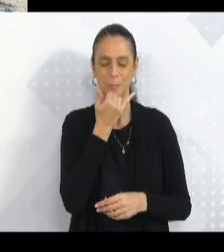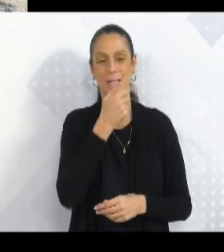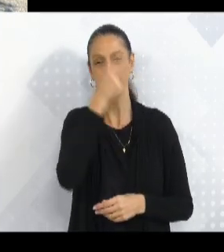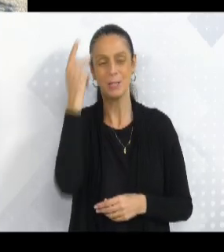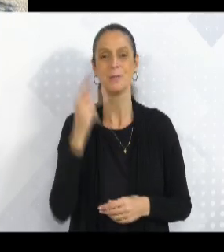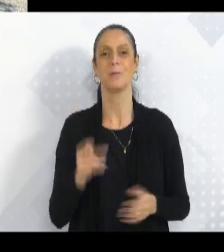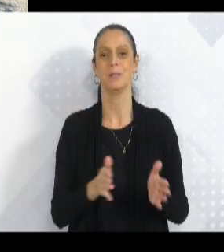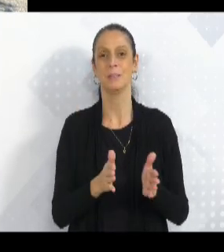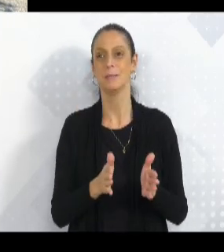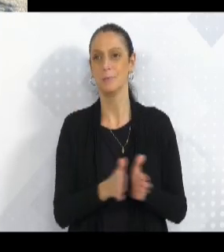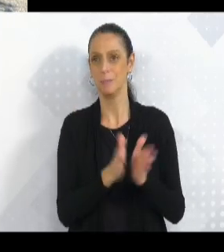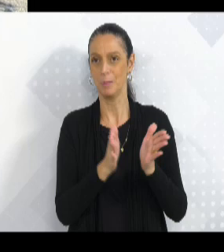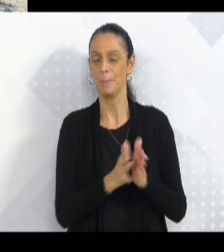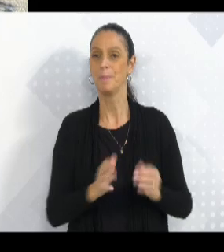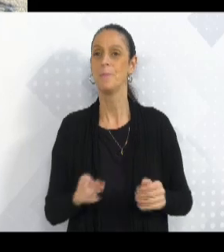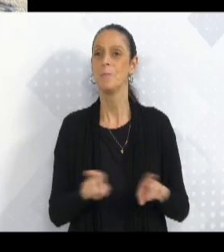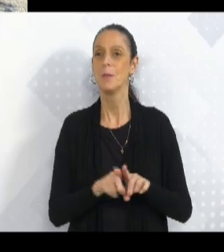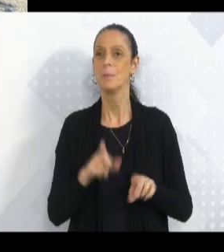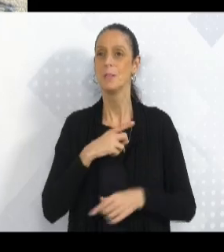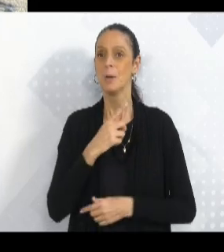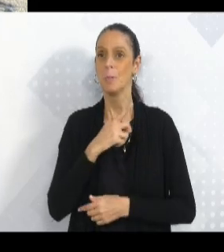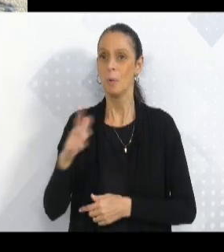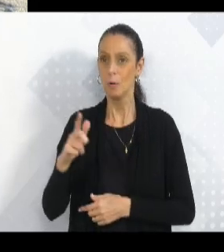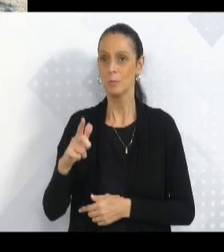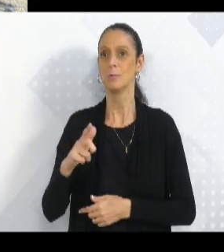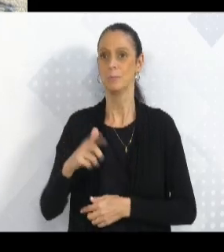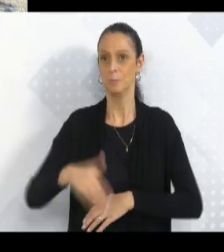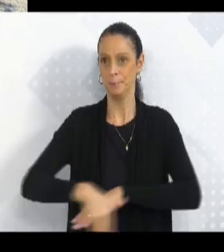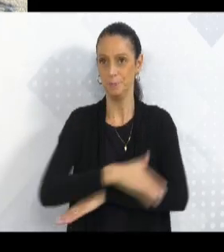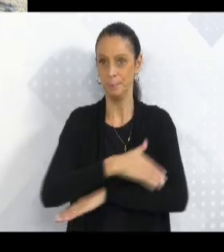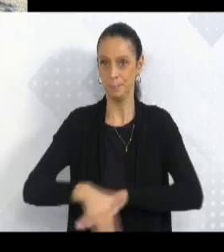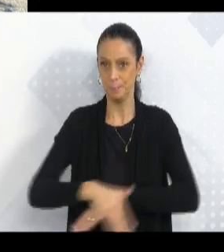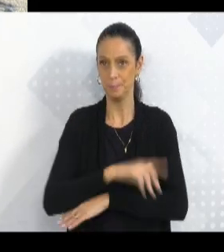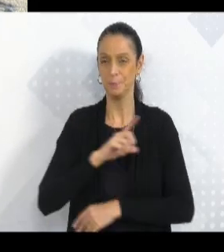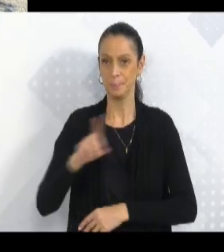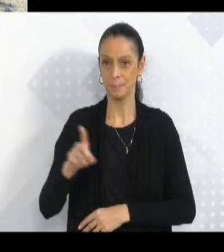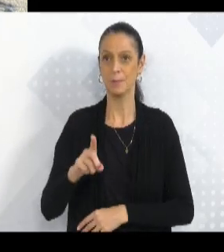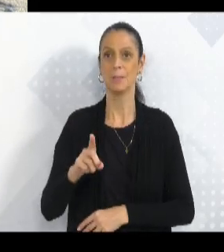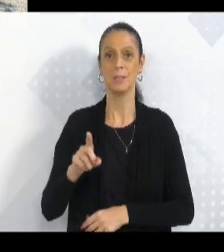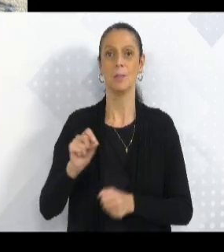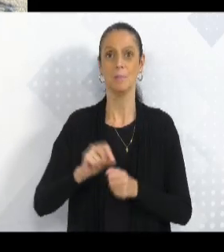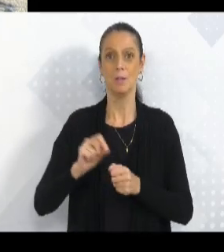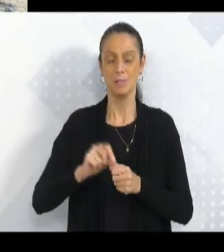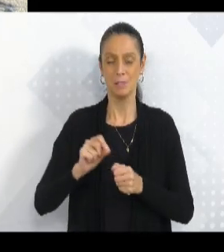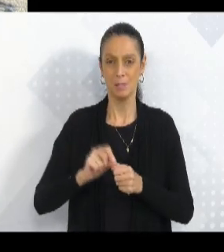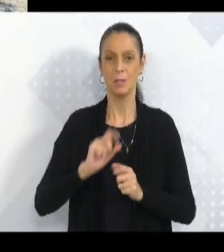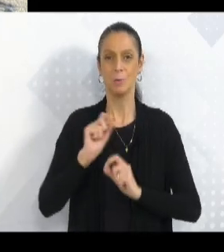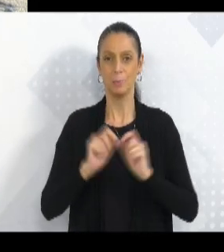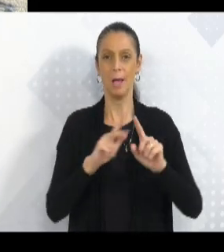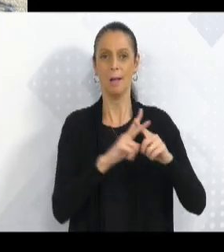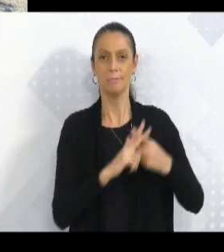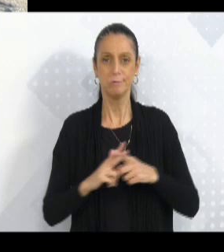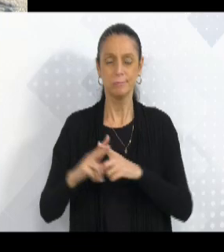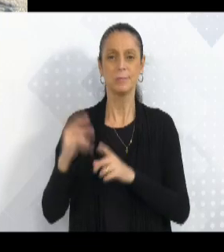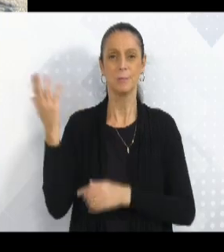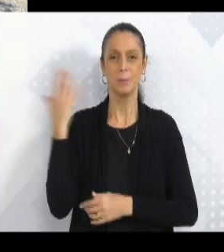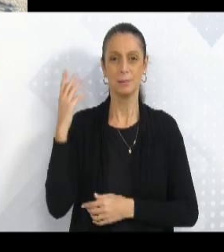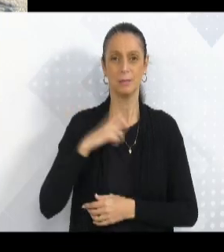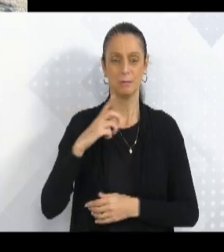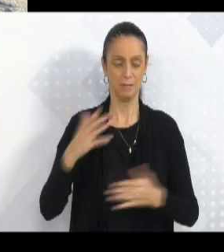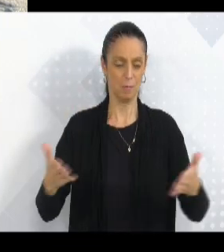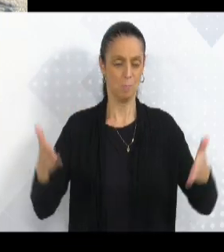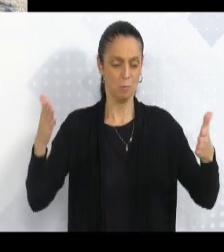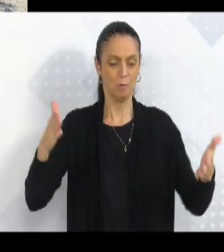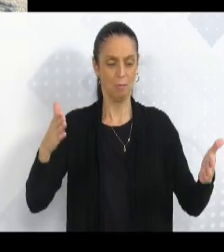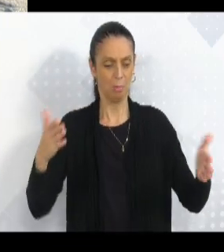magnífico numa faixa sanitária que tá acontecendo lá na loteamento alfapark teve queda de muro infelizmente tem um pouco de